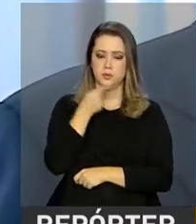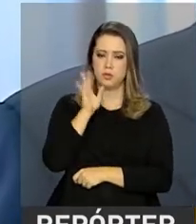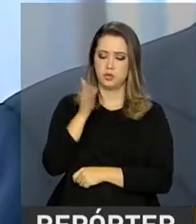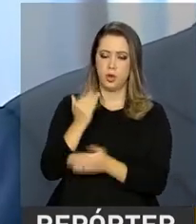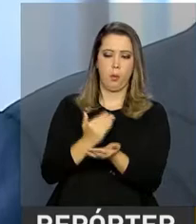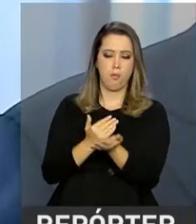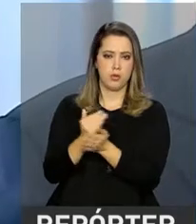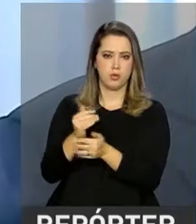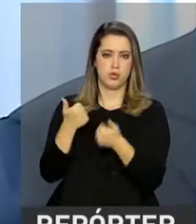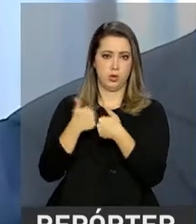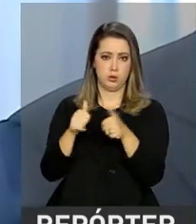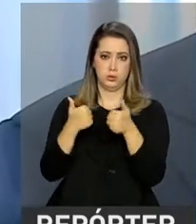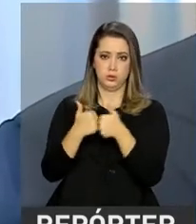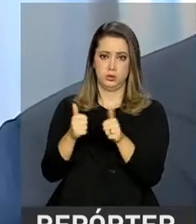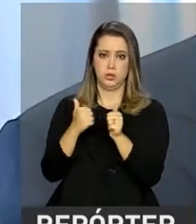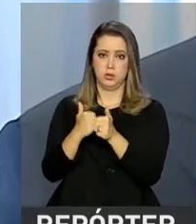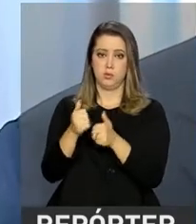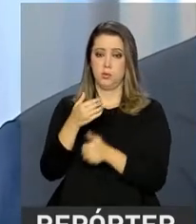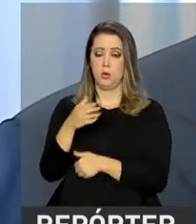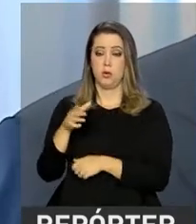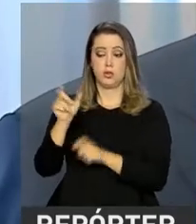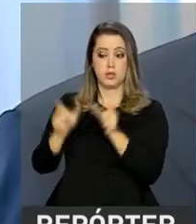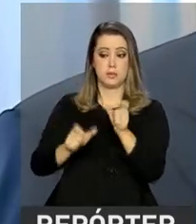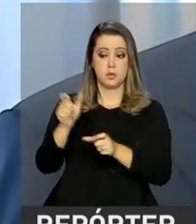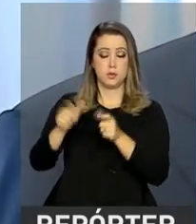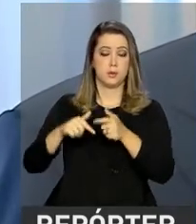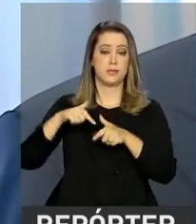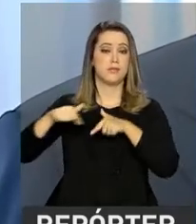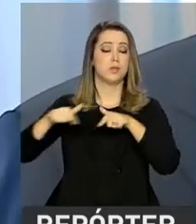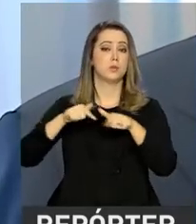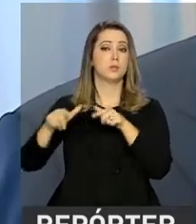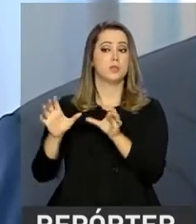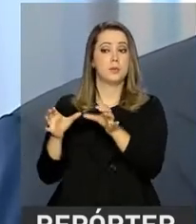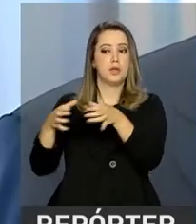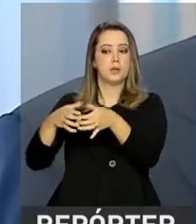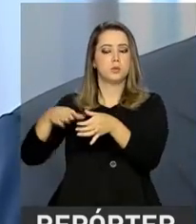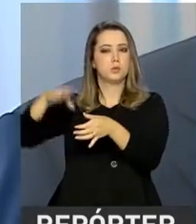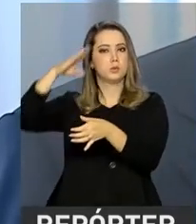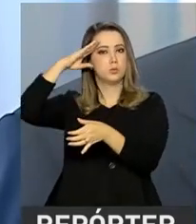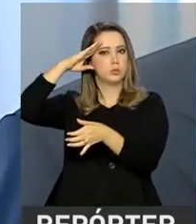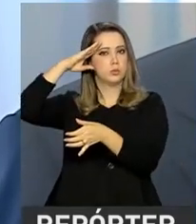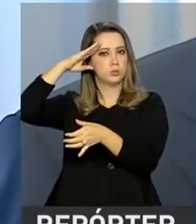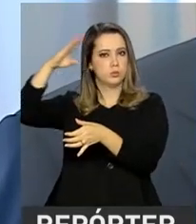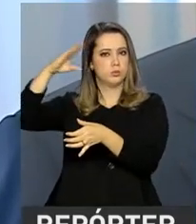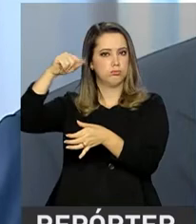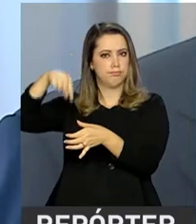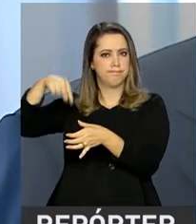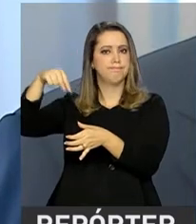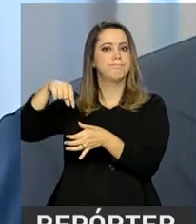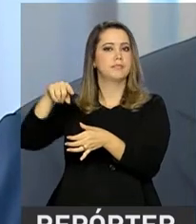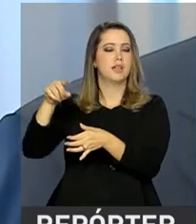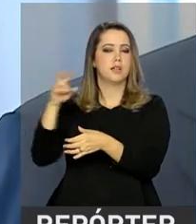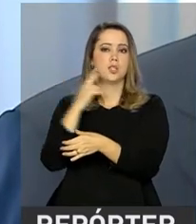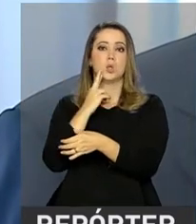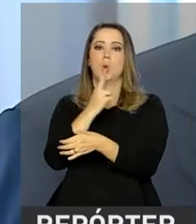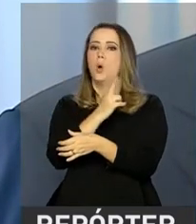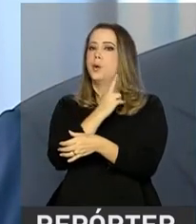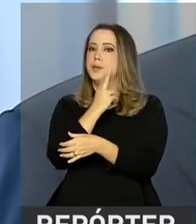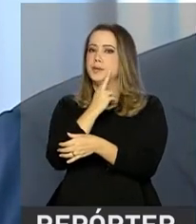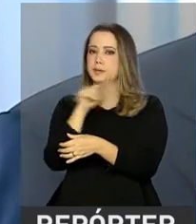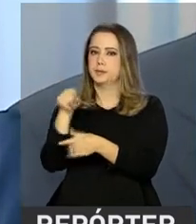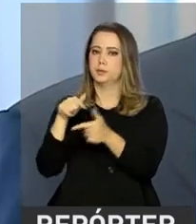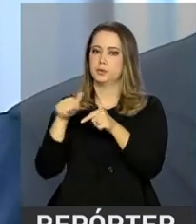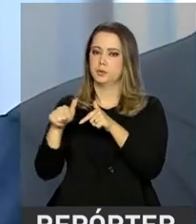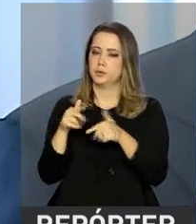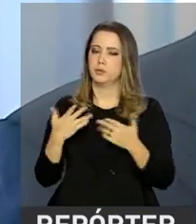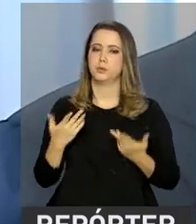deslocamento como agente judy o desdobramento é das equipes e dos militares necessários pra essa sensação